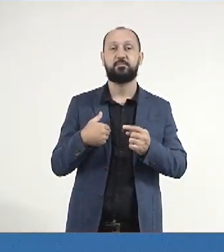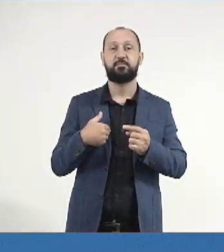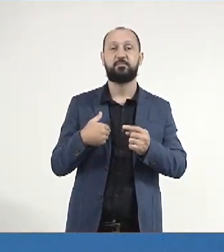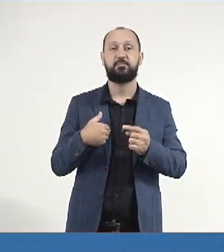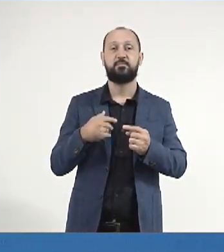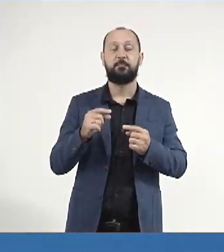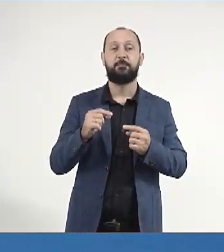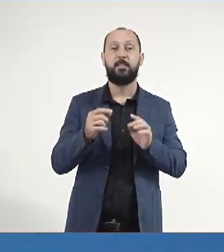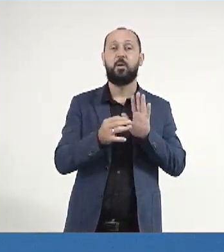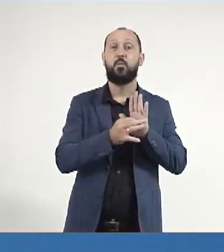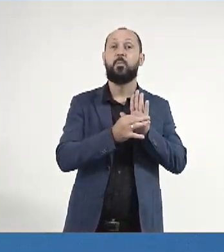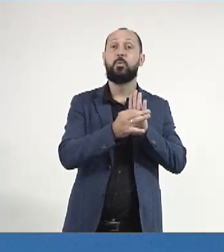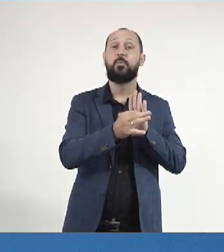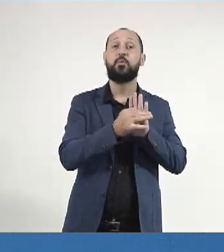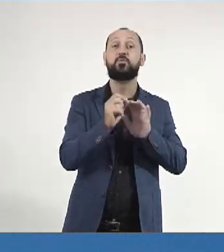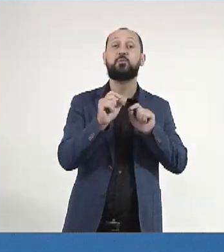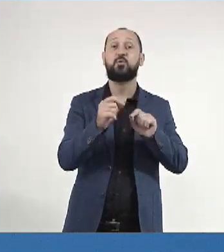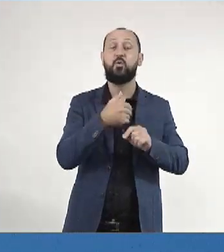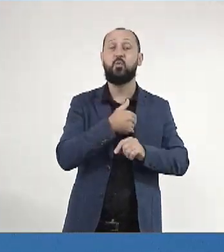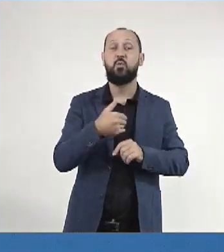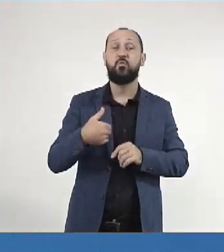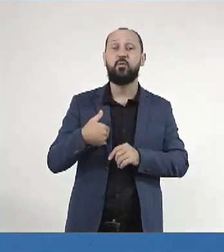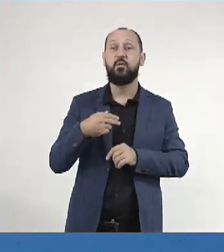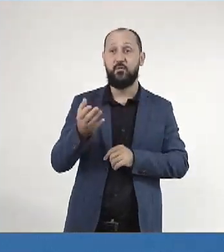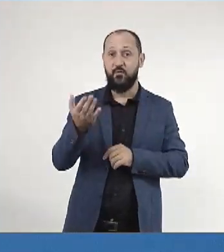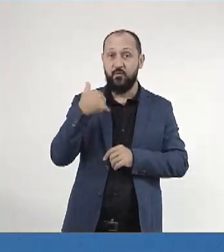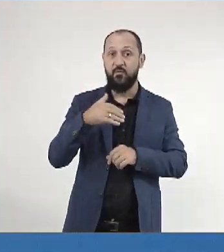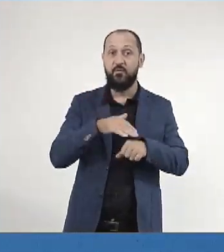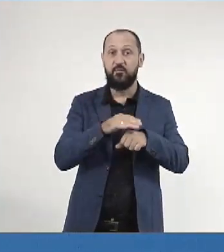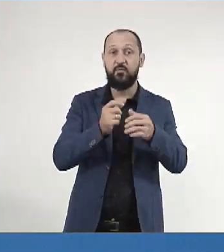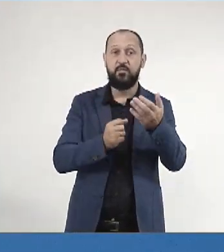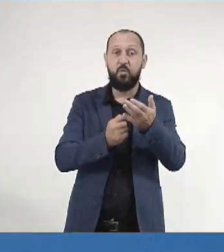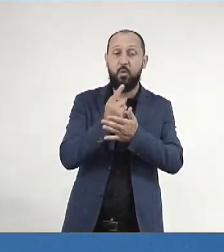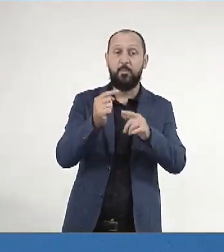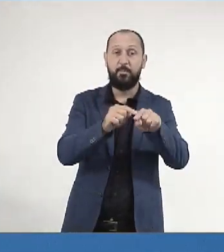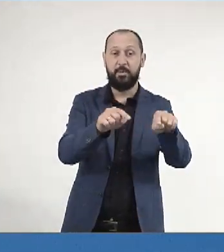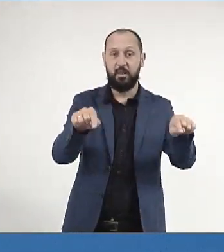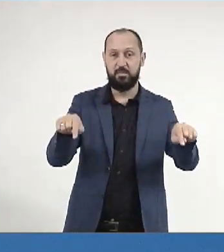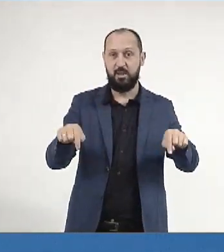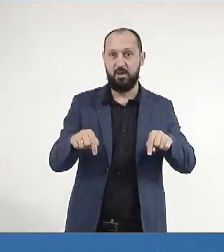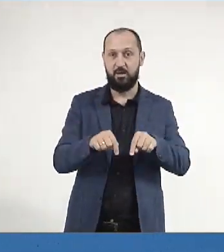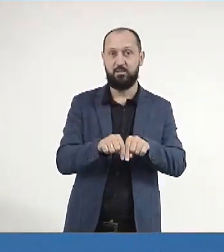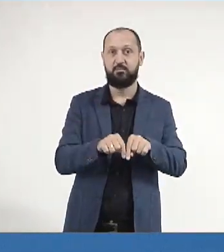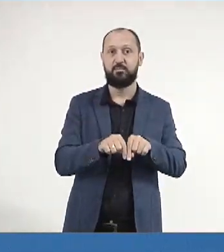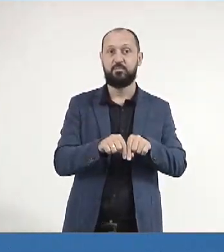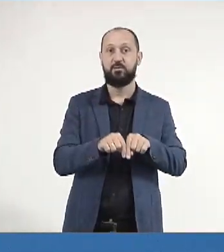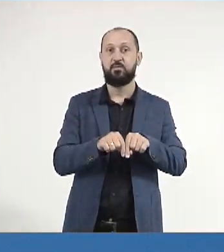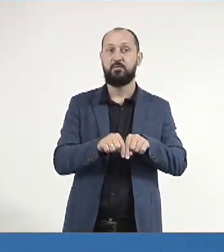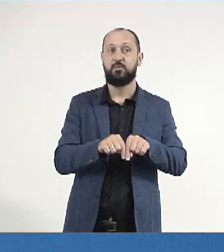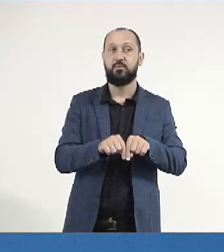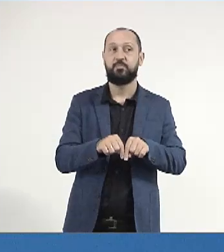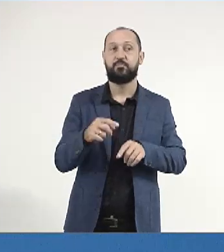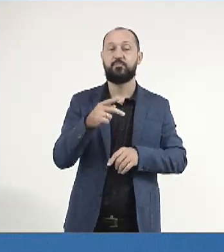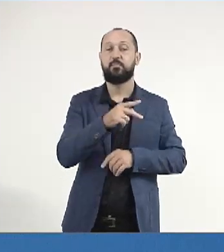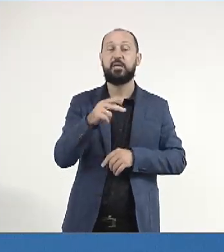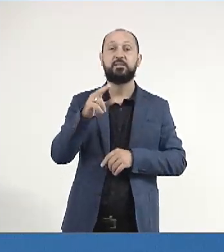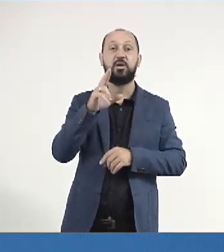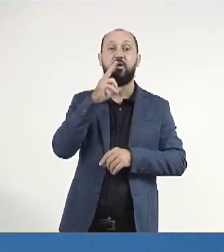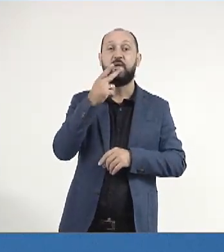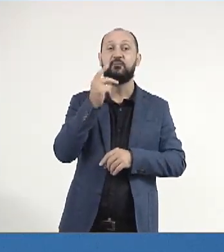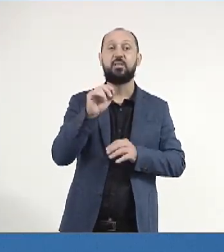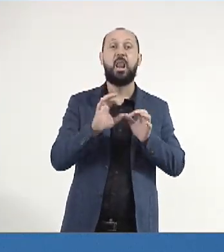Mock propôs ao governador: vamos comprar uma terra. O presidente Lula